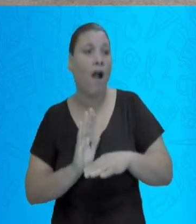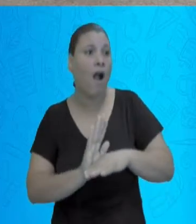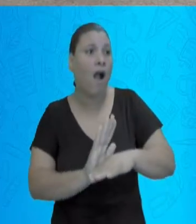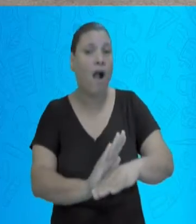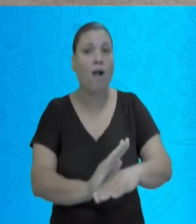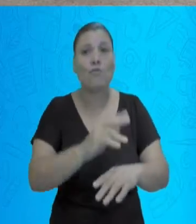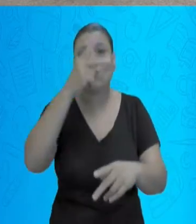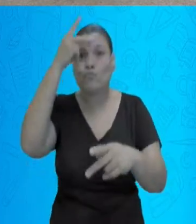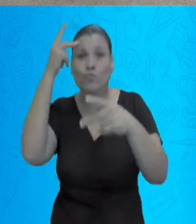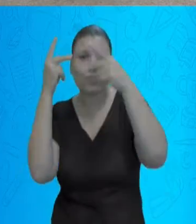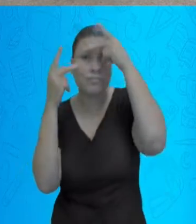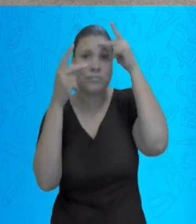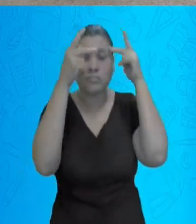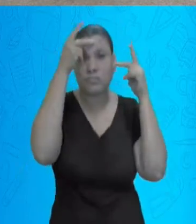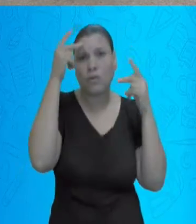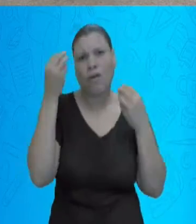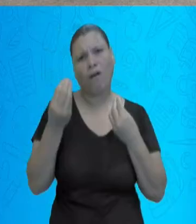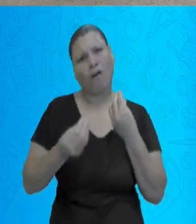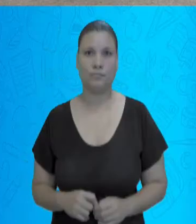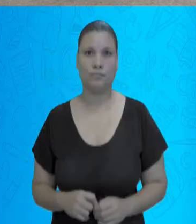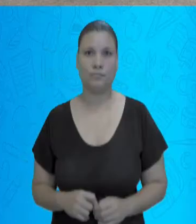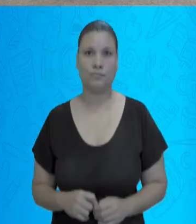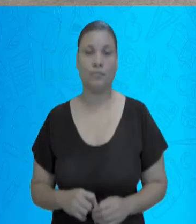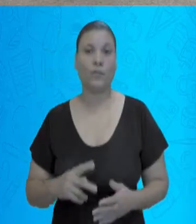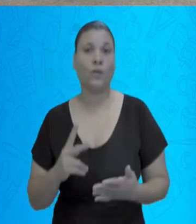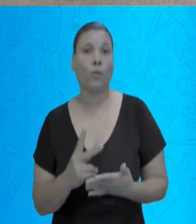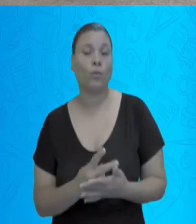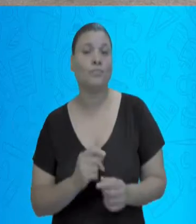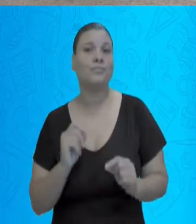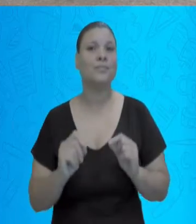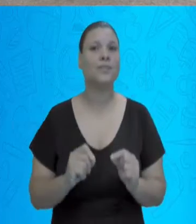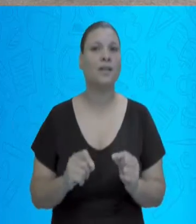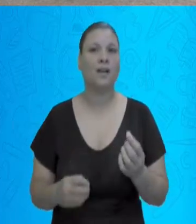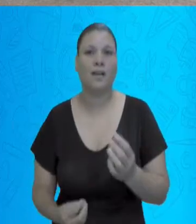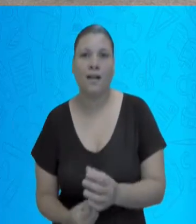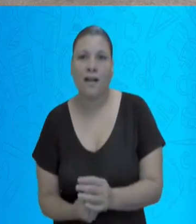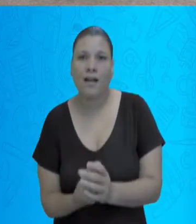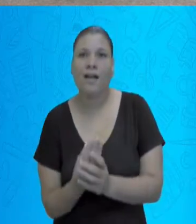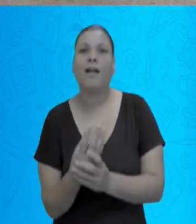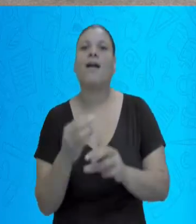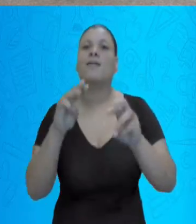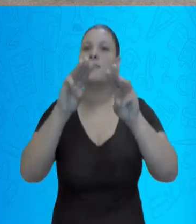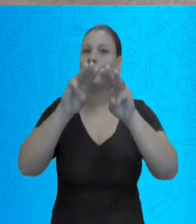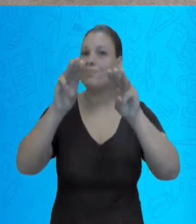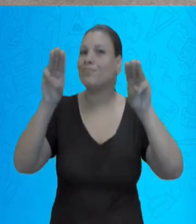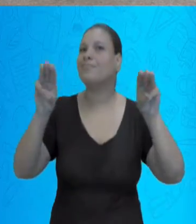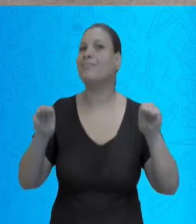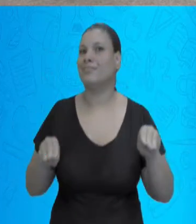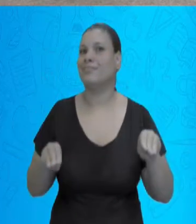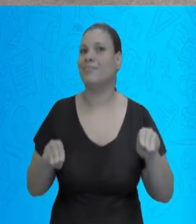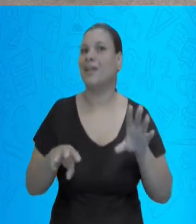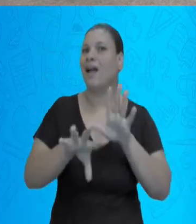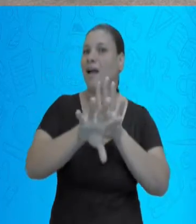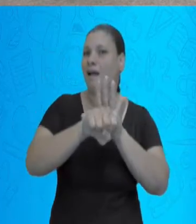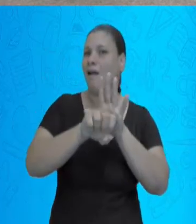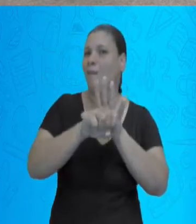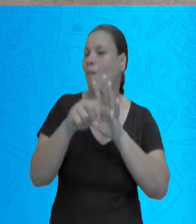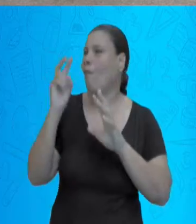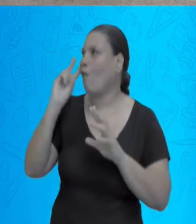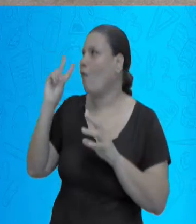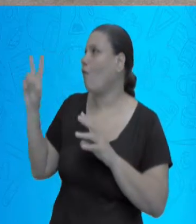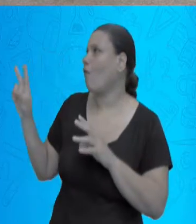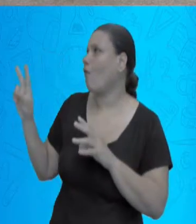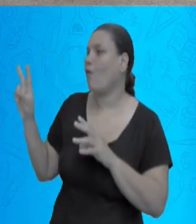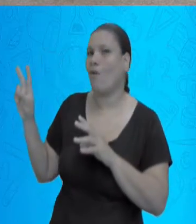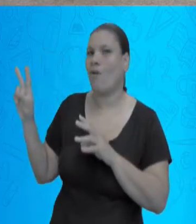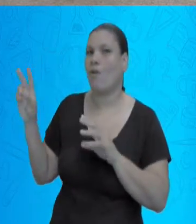todos. E como podem ajudar na evolução? Aí eles criaram os museus. E aqui a gente tem um exemplo